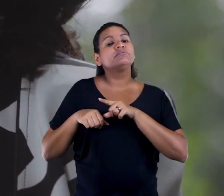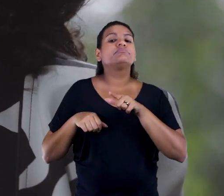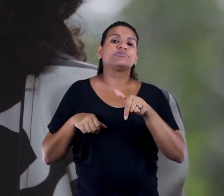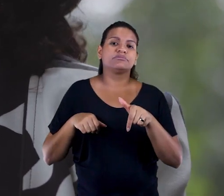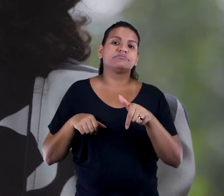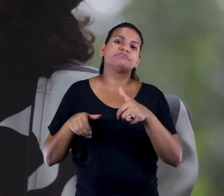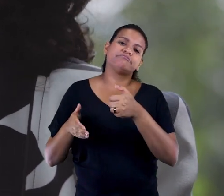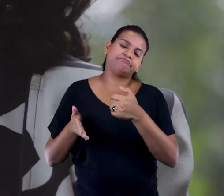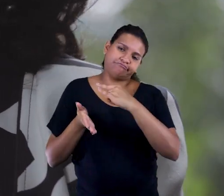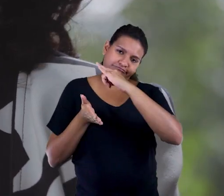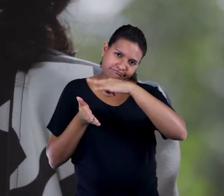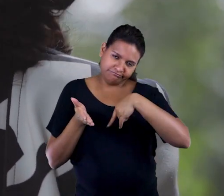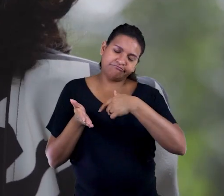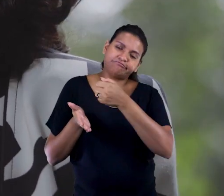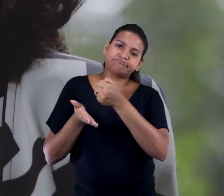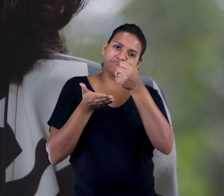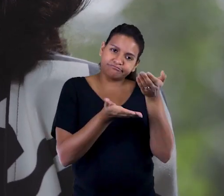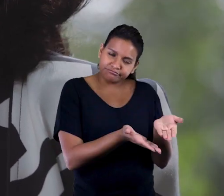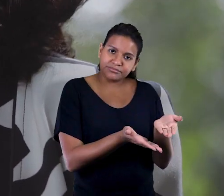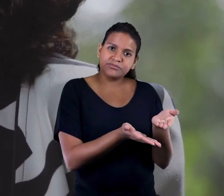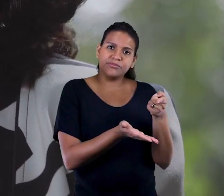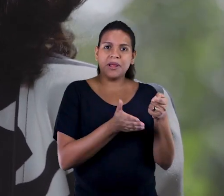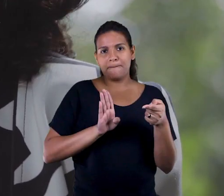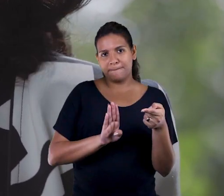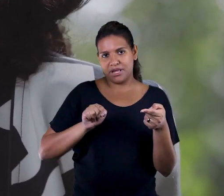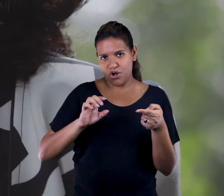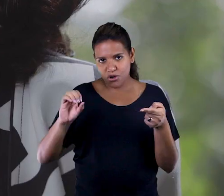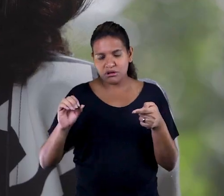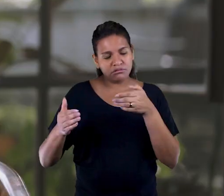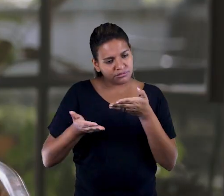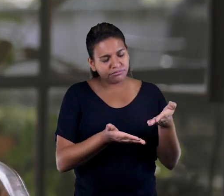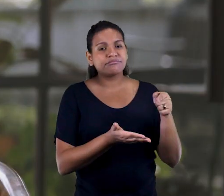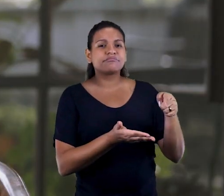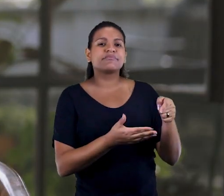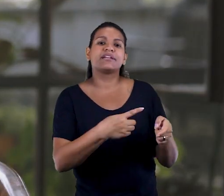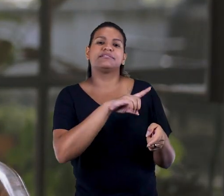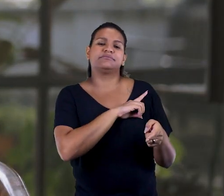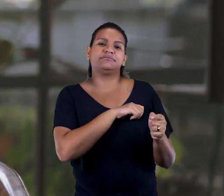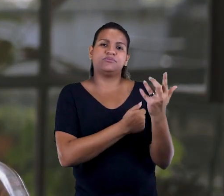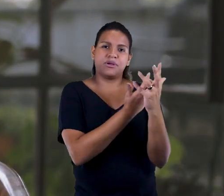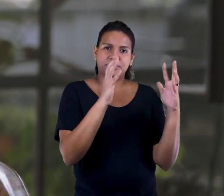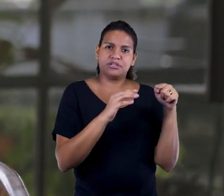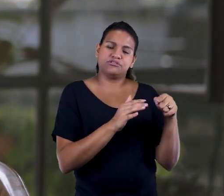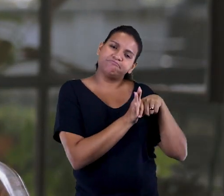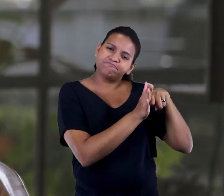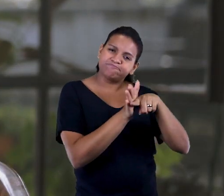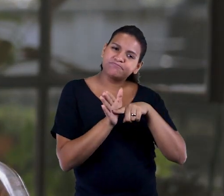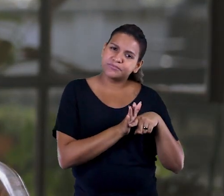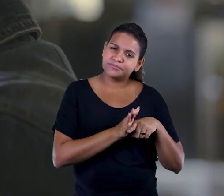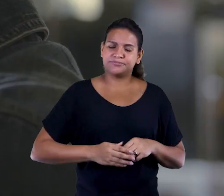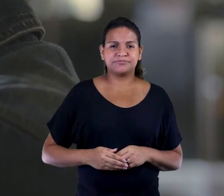ocorrência e depois ele encaminha esse registro inicial, o boletim de ocorrência, para a Delegacia do Meio Ambiente, que esta sim vai fazer